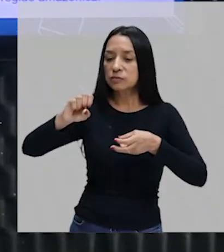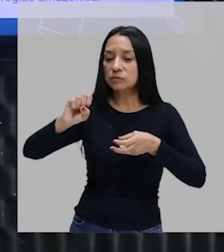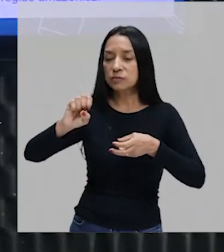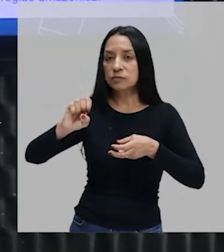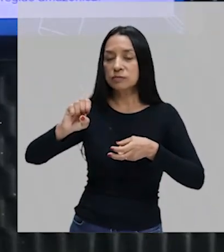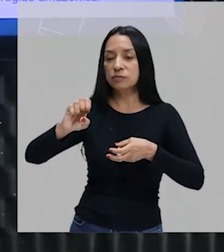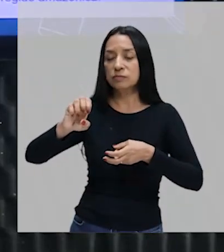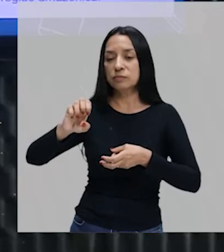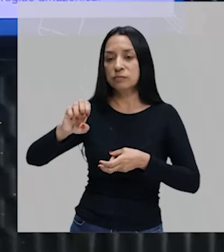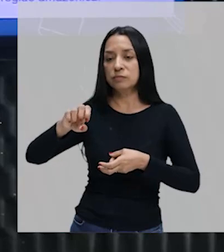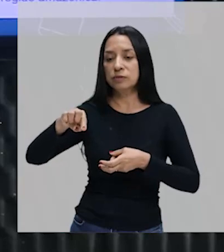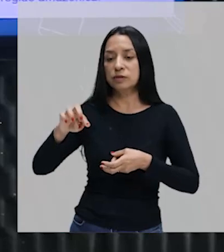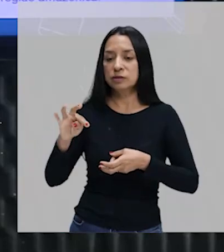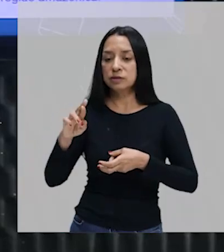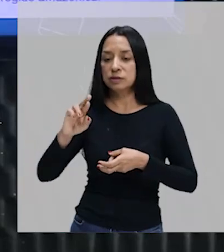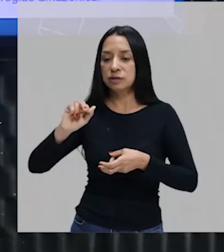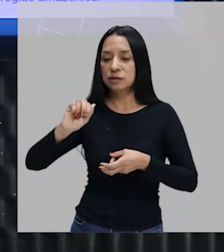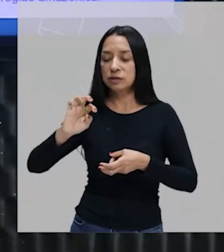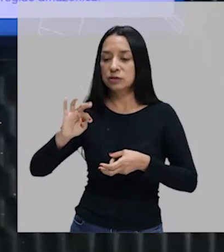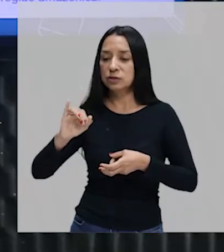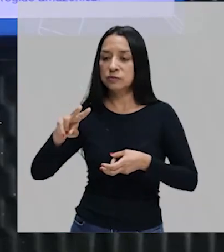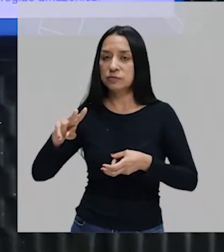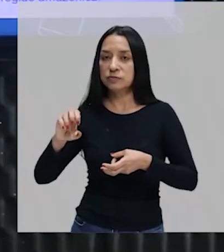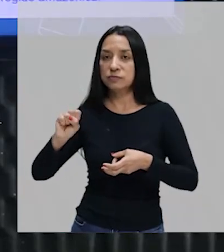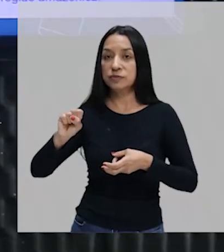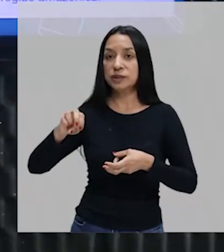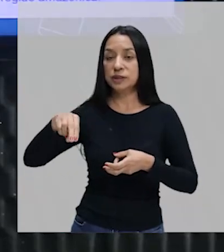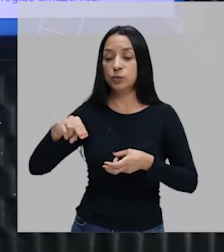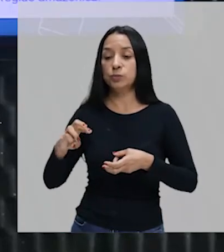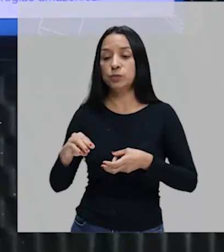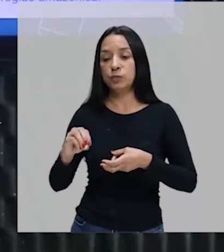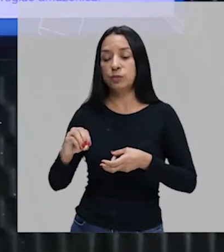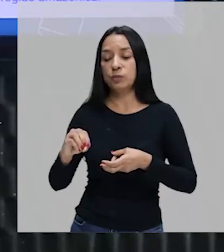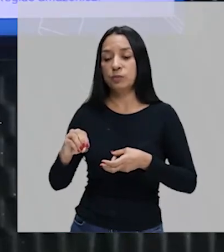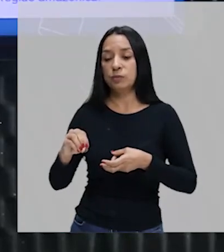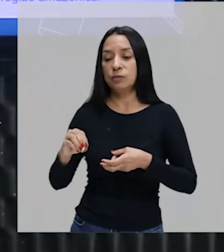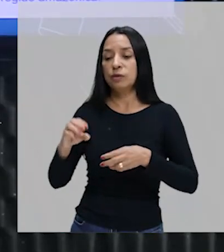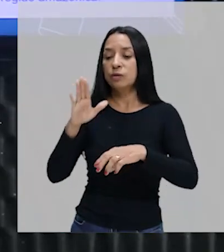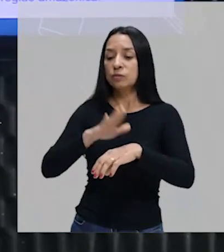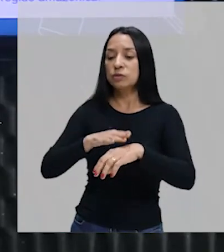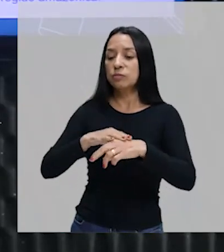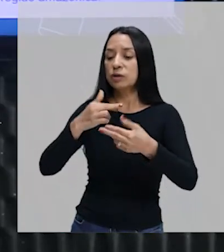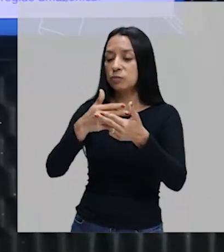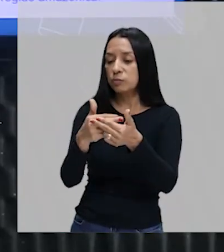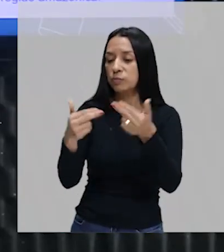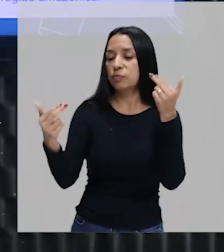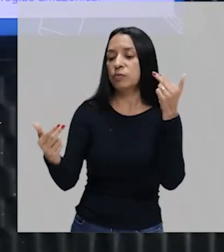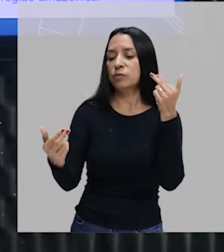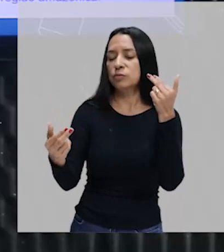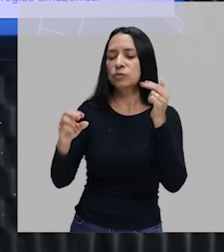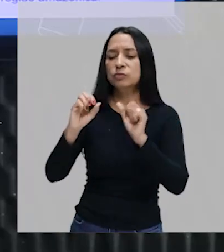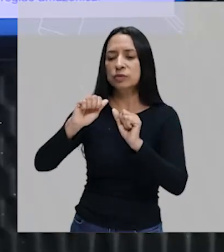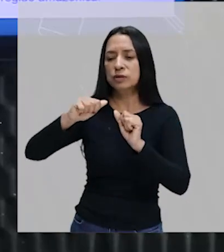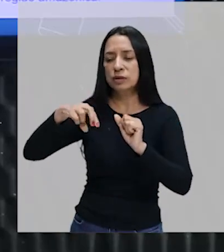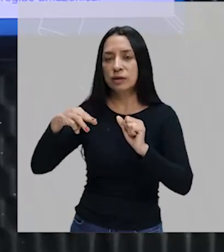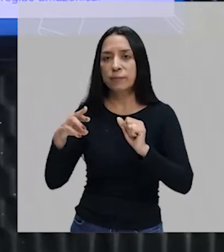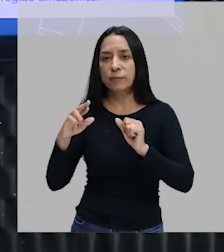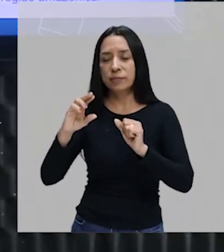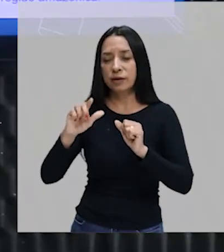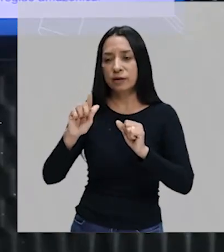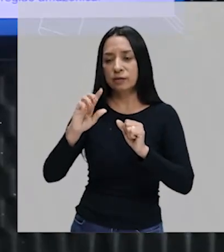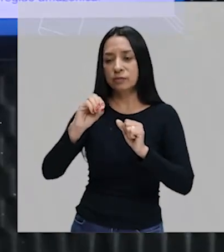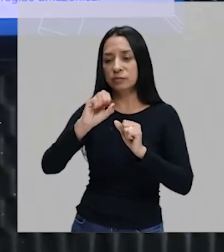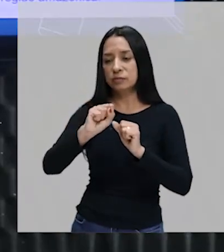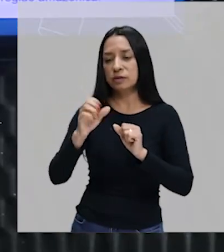drogas do sertão, os chamados produtos amargos da floresta. As drogas do sertão, o